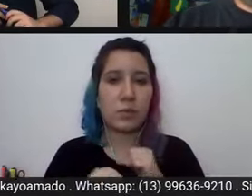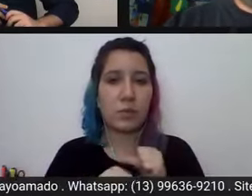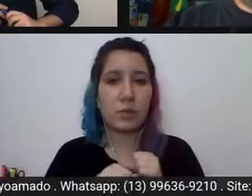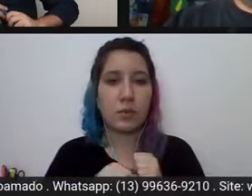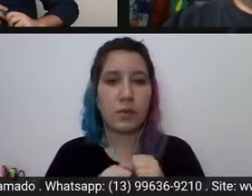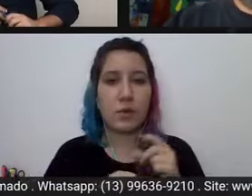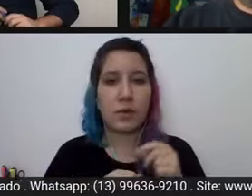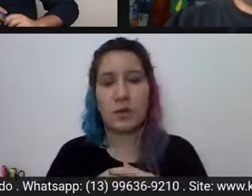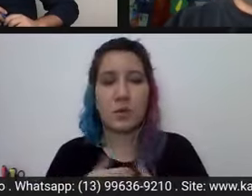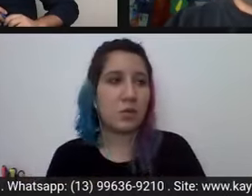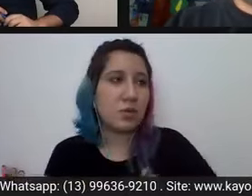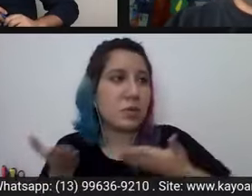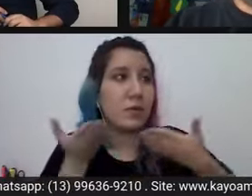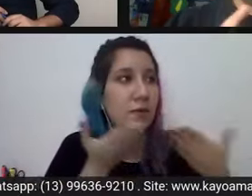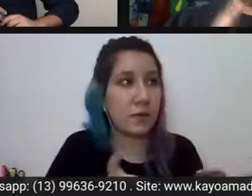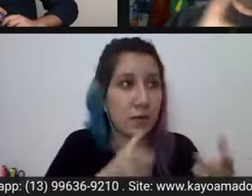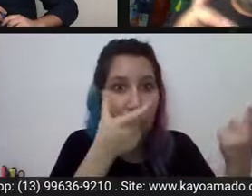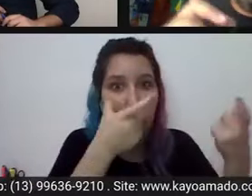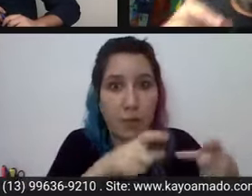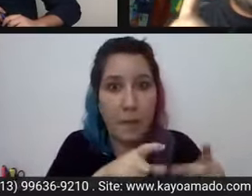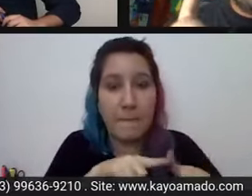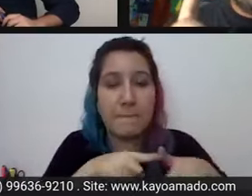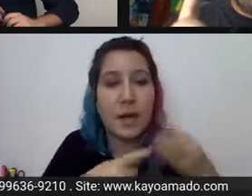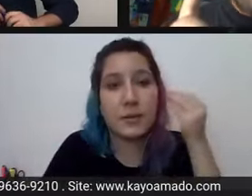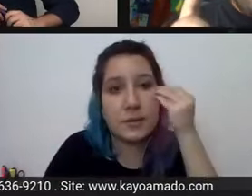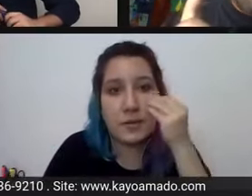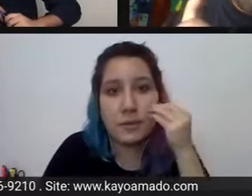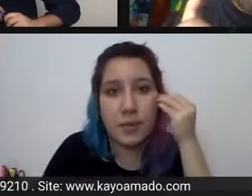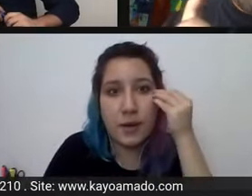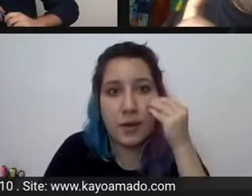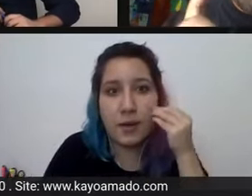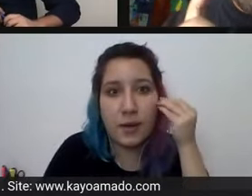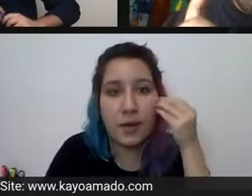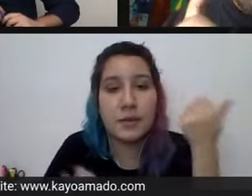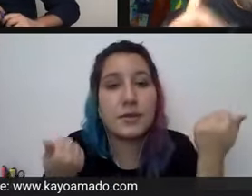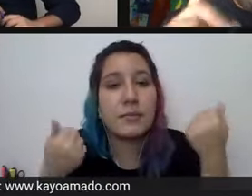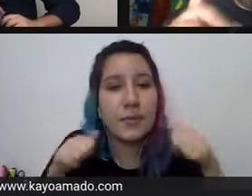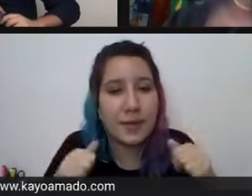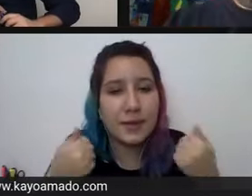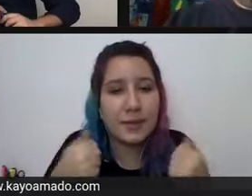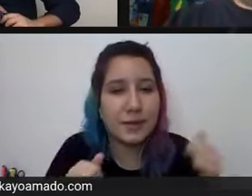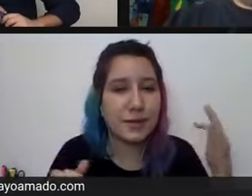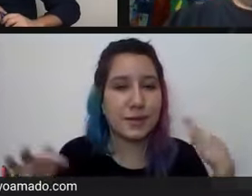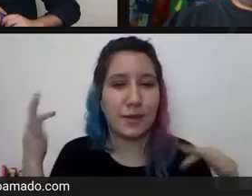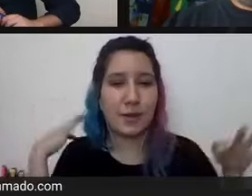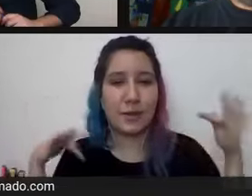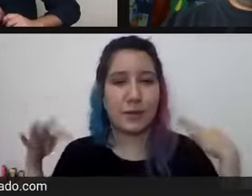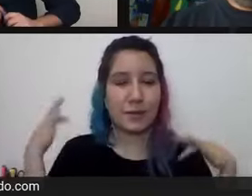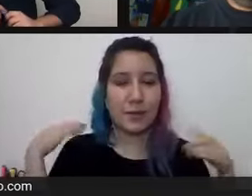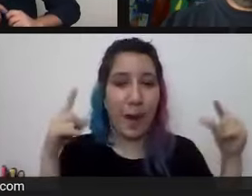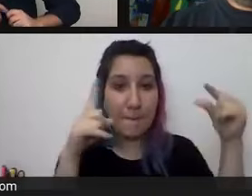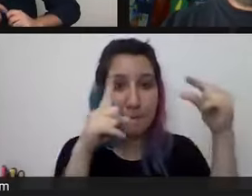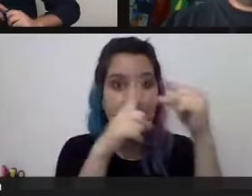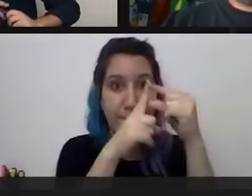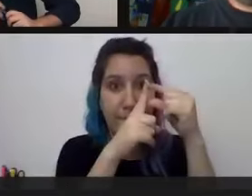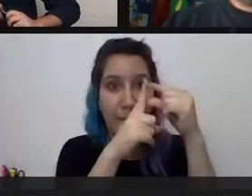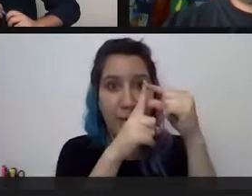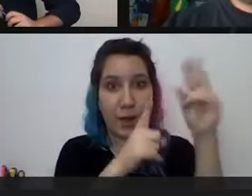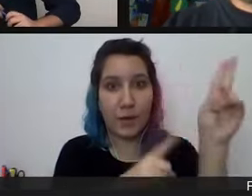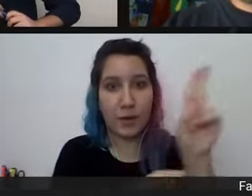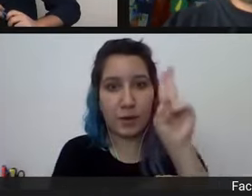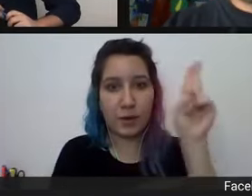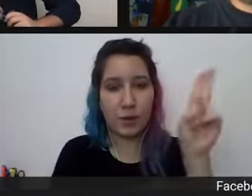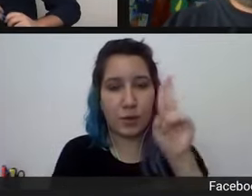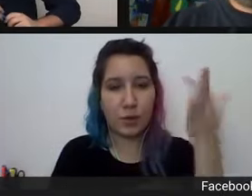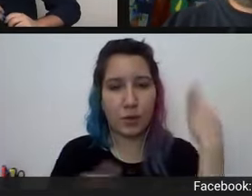mais só para visitar os lugares, mas vão para ter experiências. Experiências. Então essa é a palavra que a gente mais utiliza na questão do turismo.